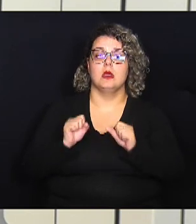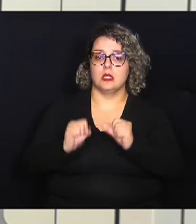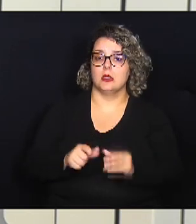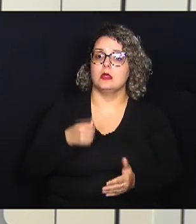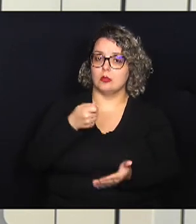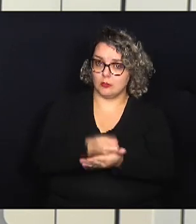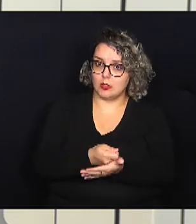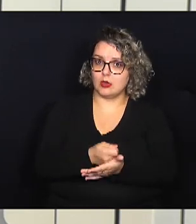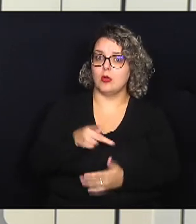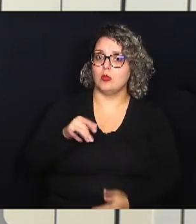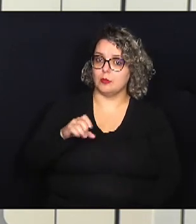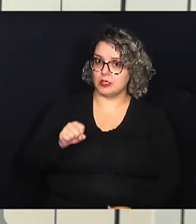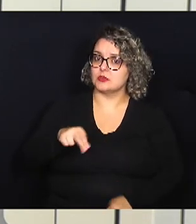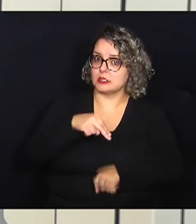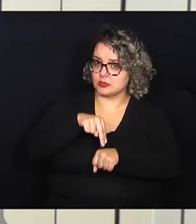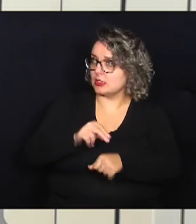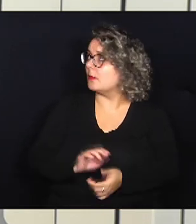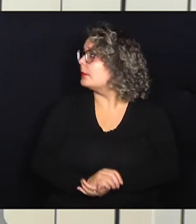cumprido o piso nacional.